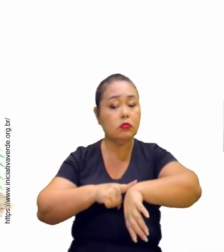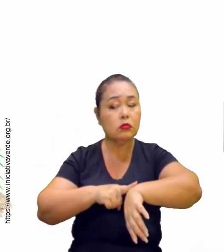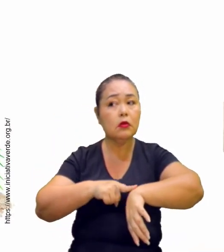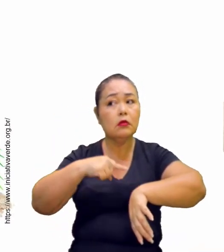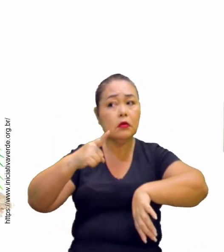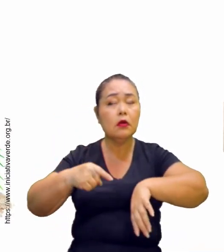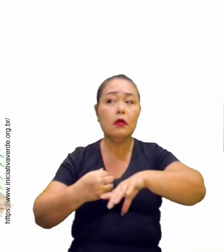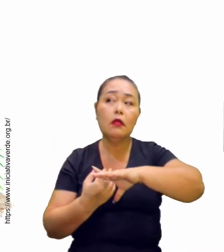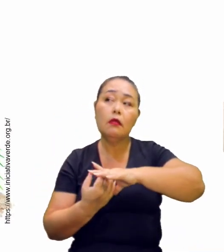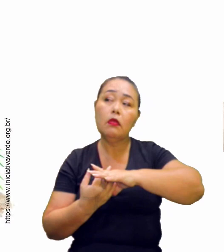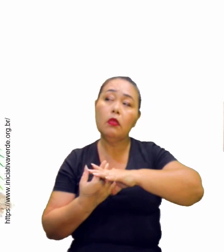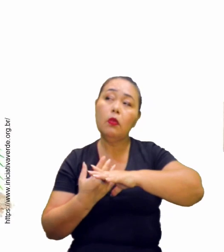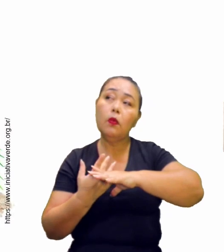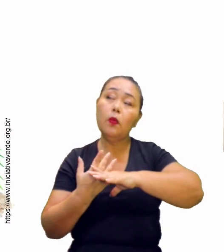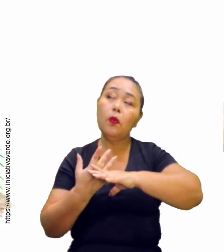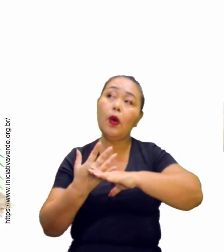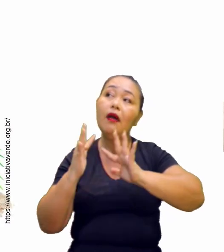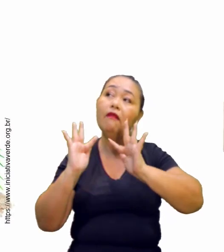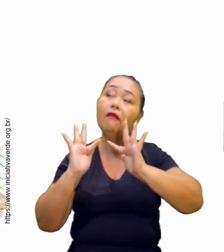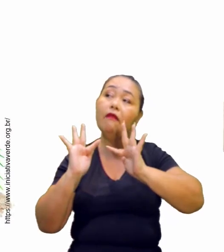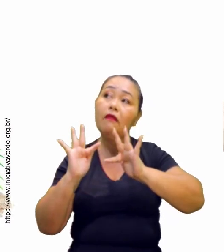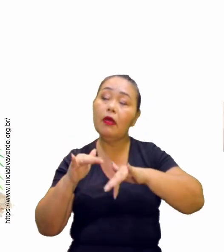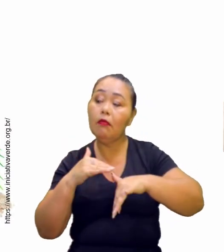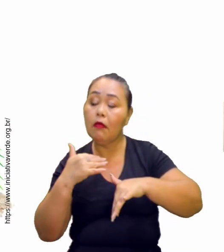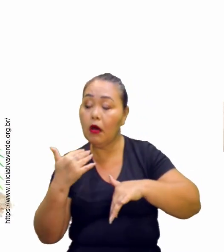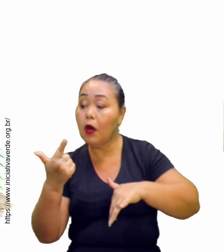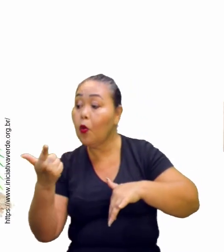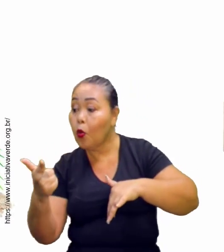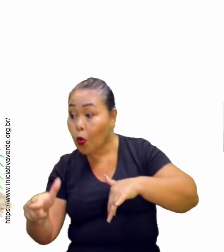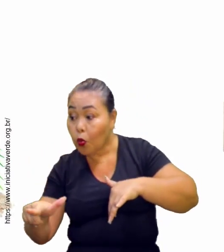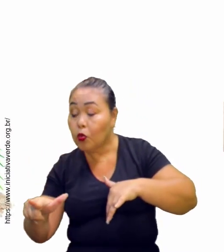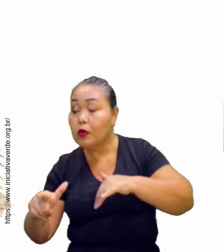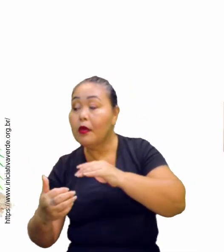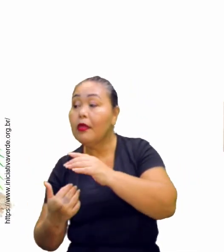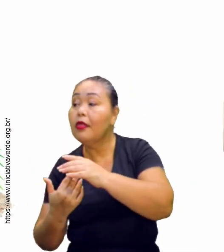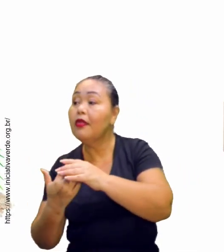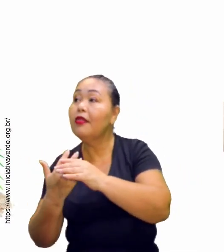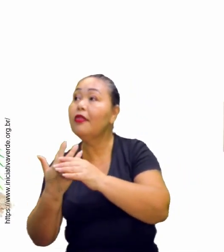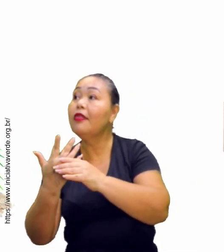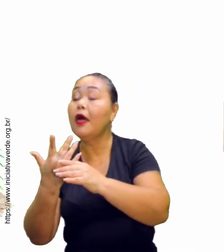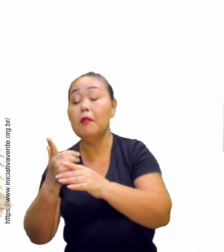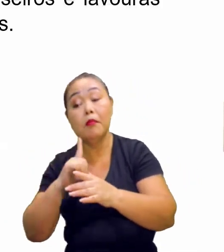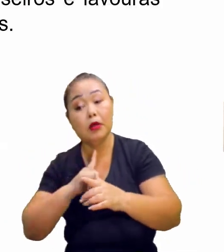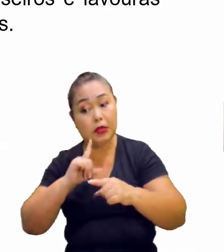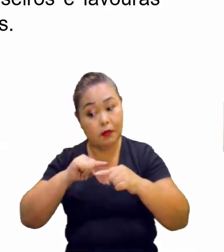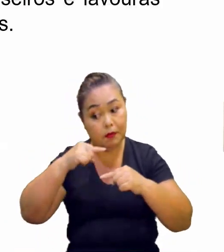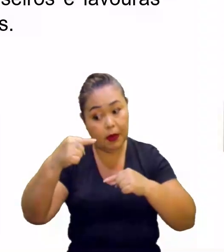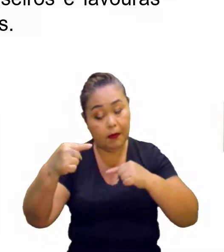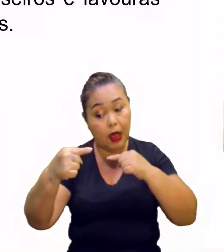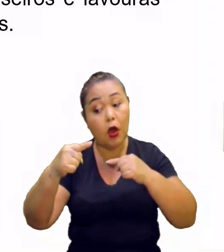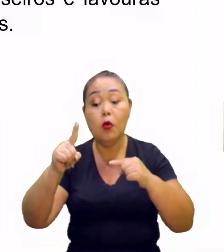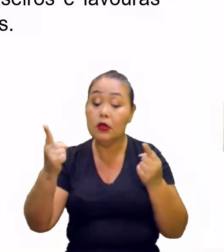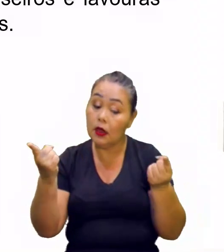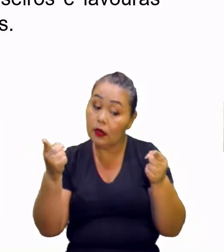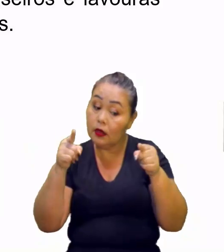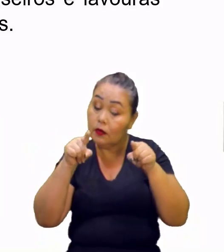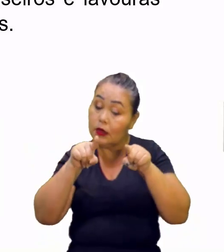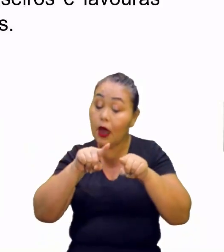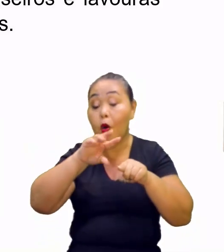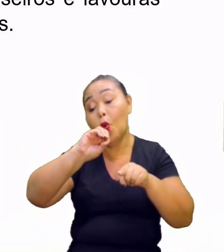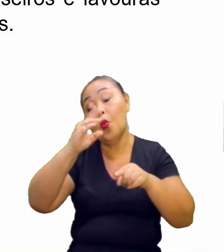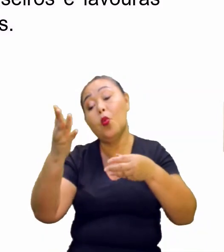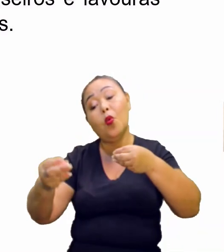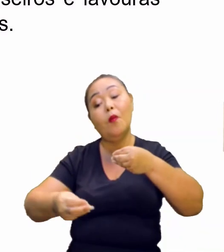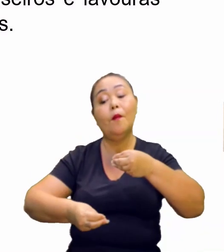vão estar se combinando. Né? Eu posso ter eles sequencialmente, simultaneamente ou complementar. No